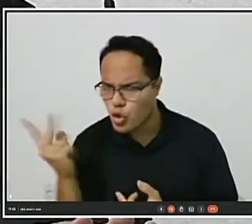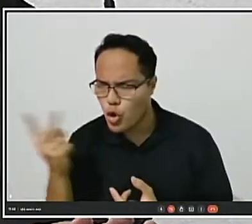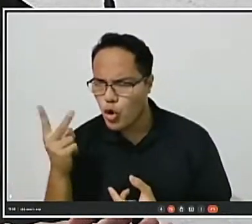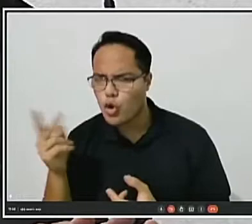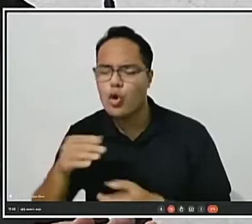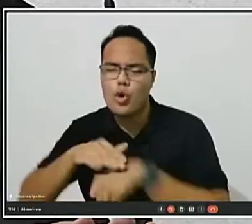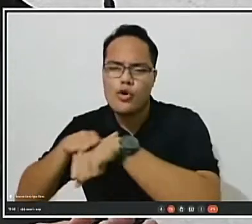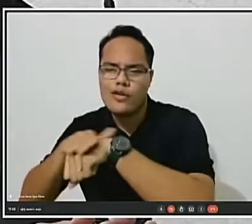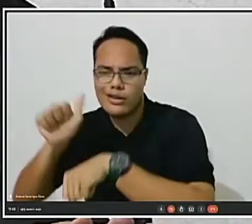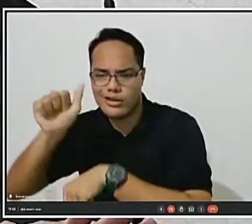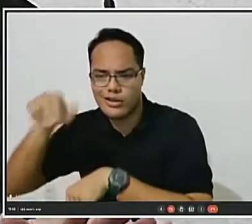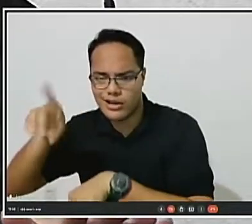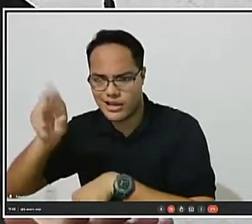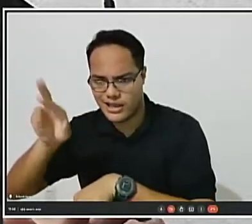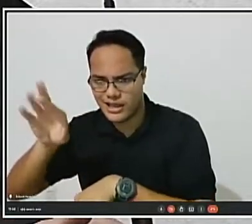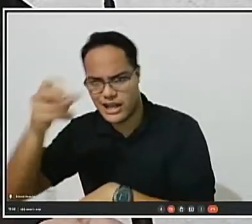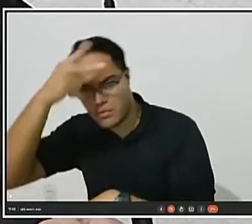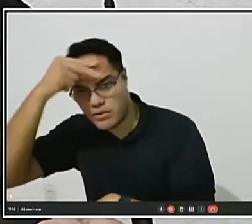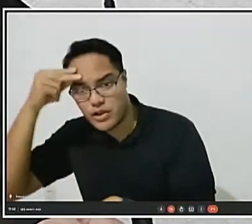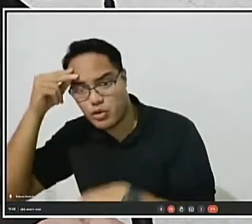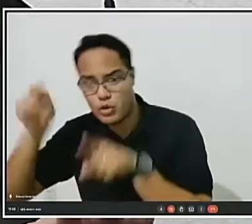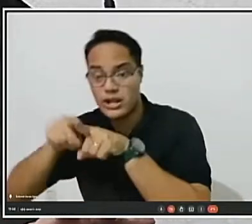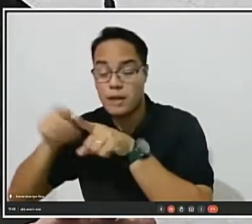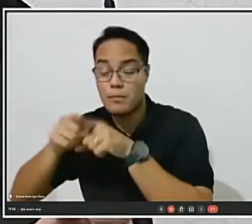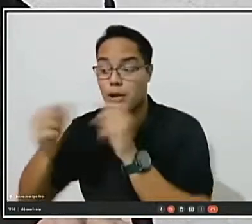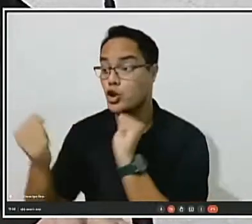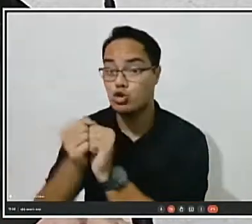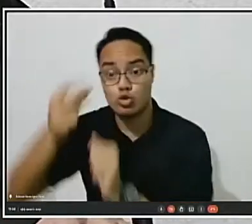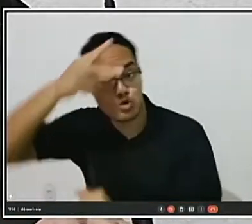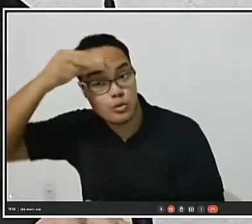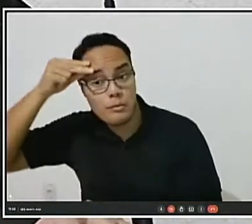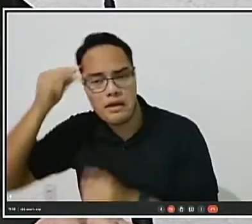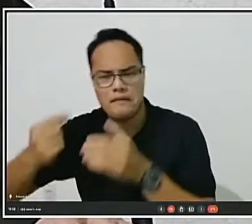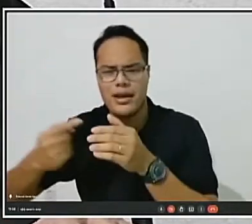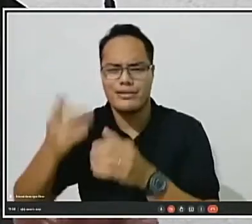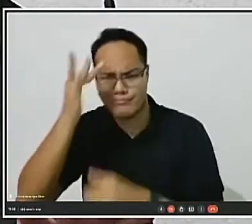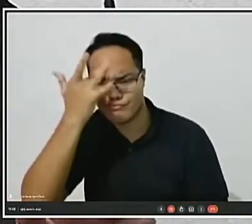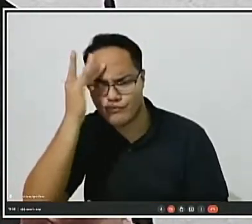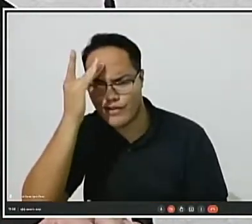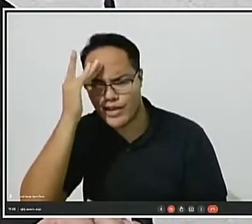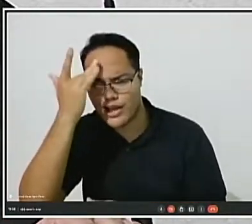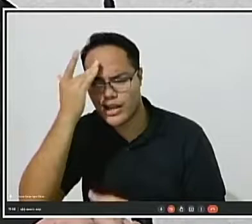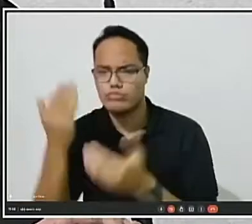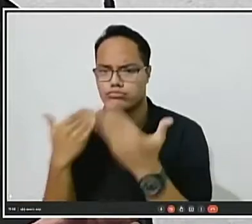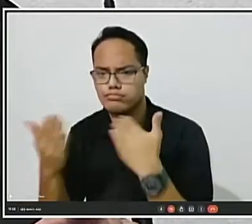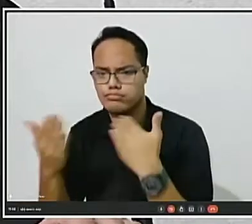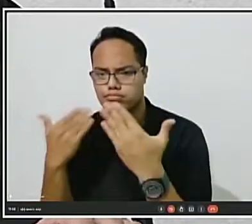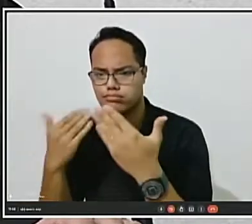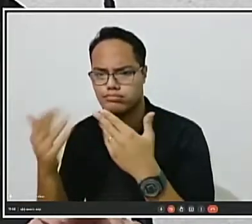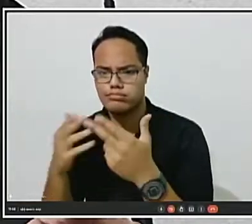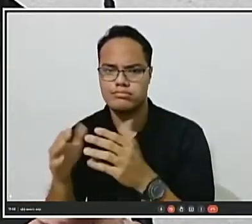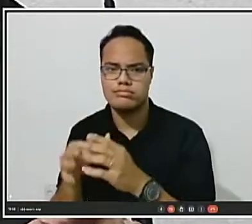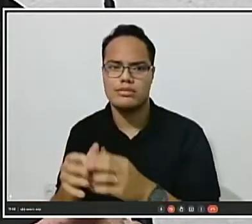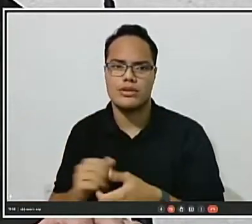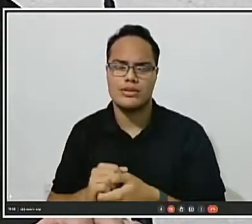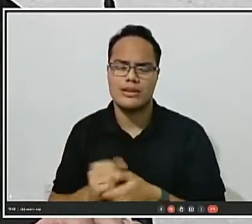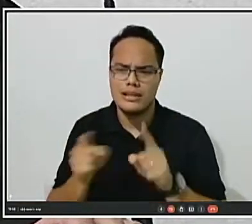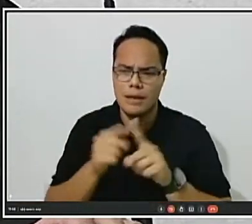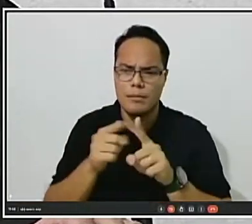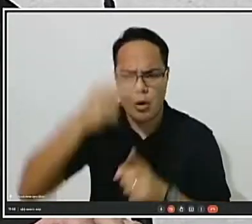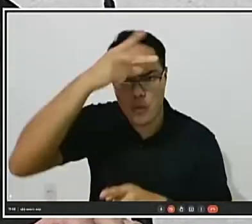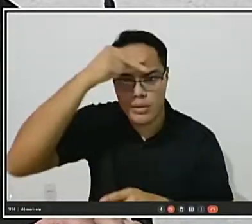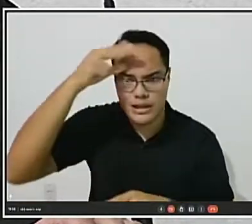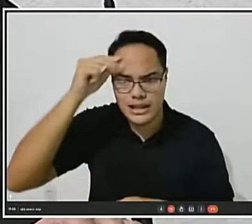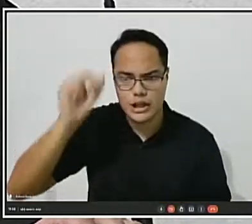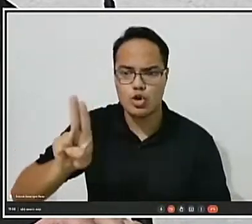prefeito, já desde fevereiro, a primeira audiência, nós temos mais 2 audiências. Até o presidente da UCAUVA está aí, eleito agora,